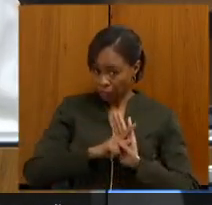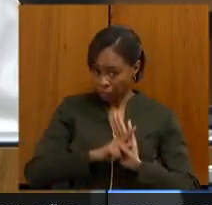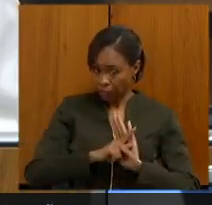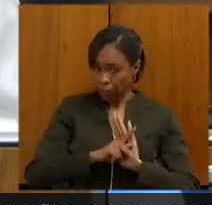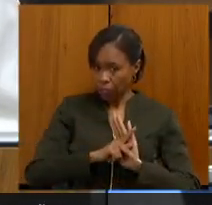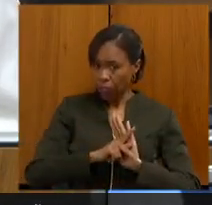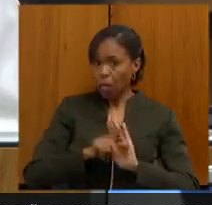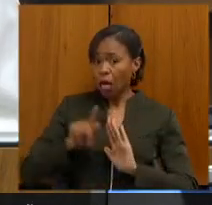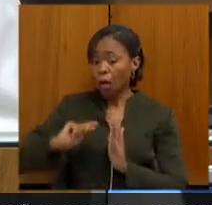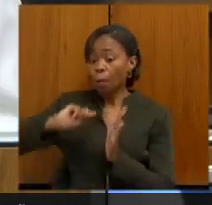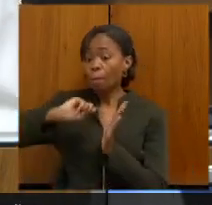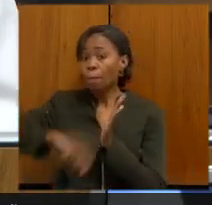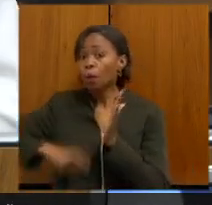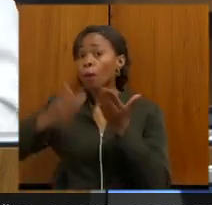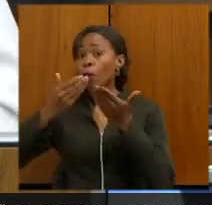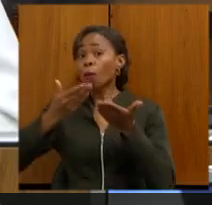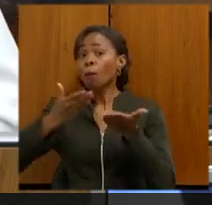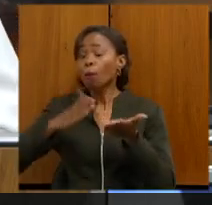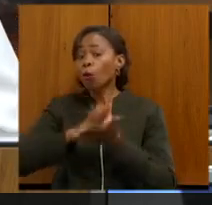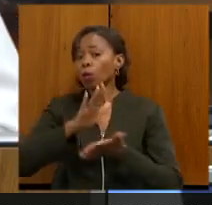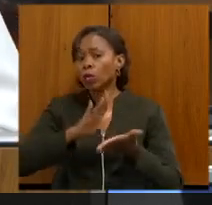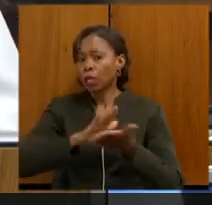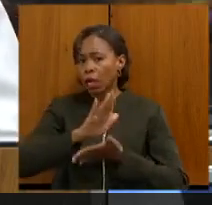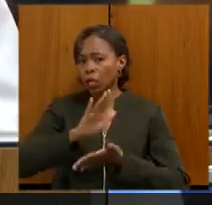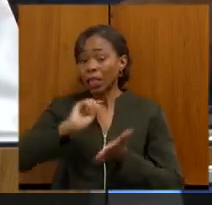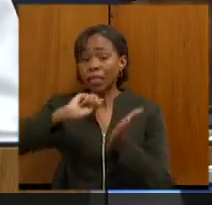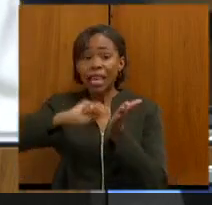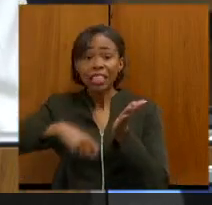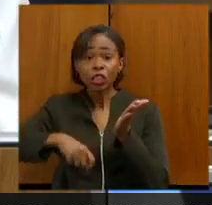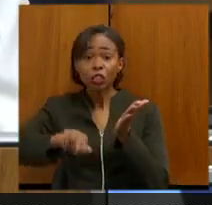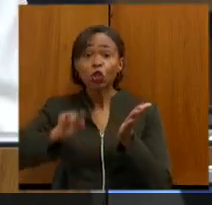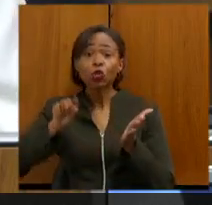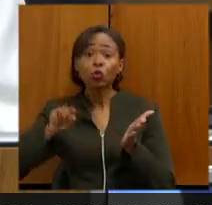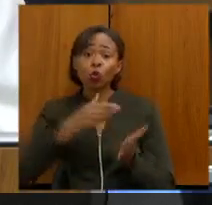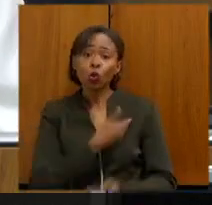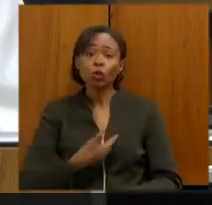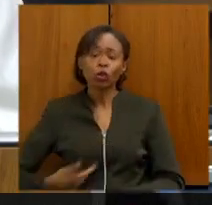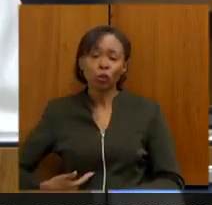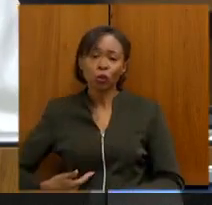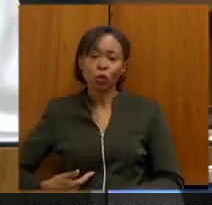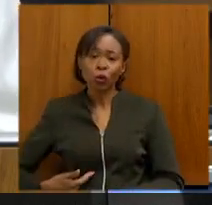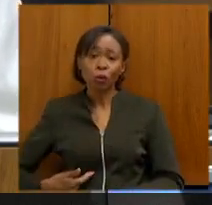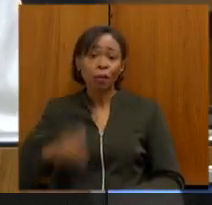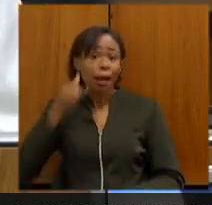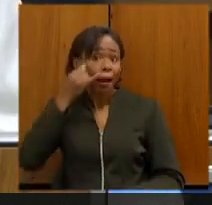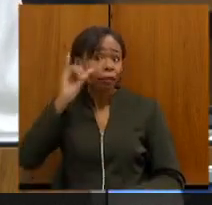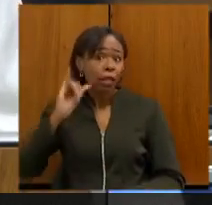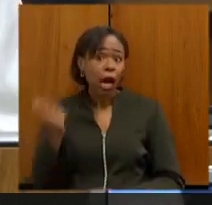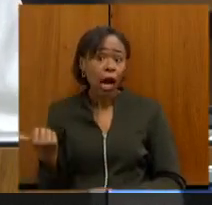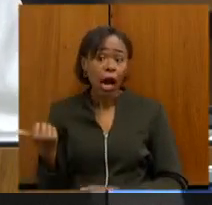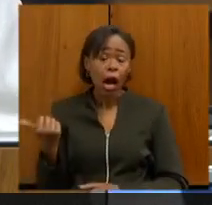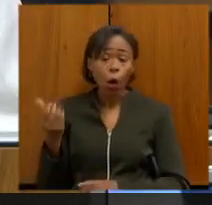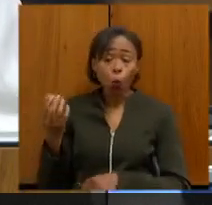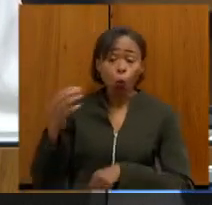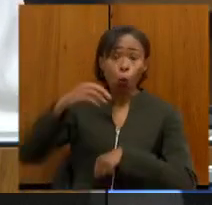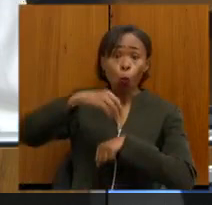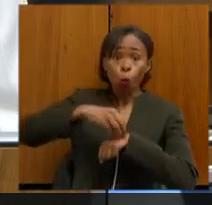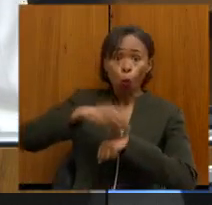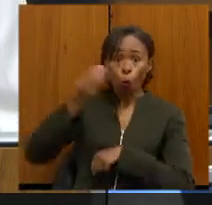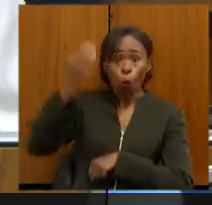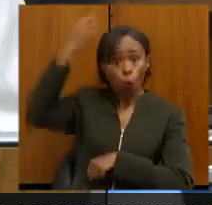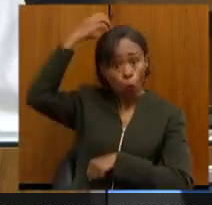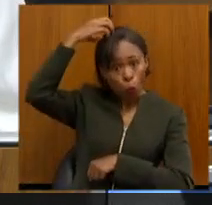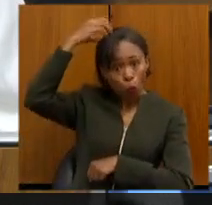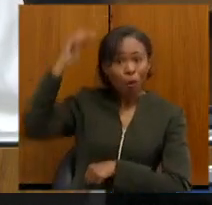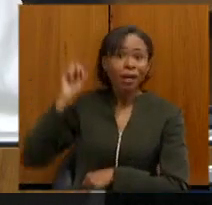Governador e no Diário Oficial para depois eu ponho a culpa num se houvesse violência abusos